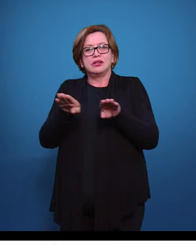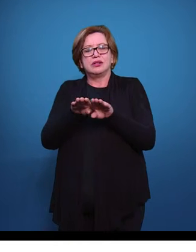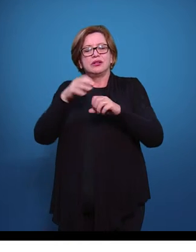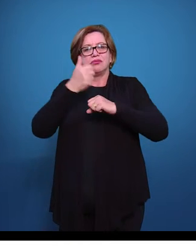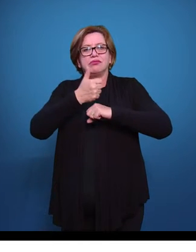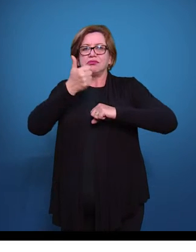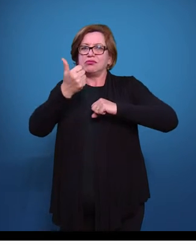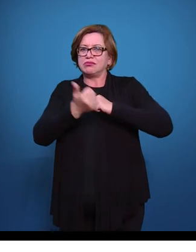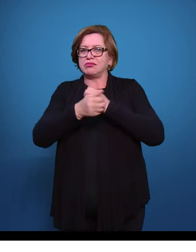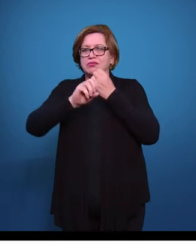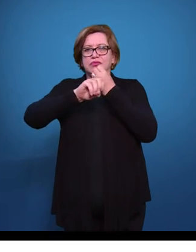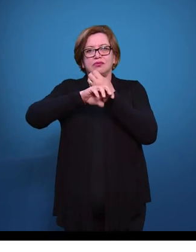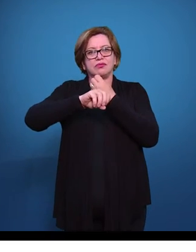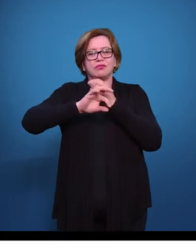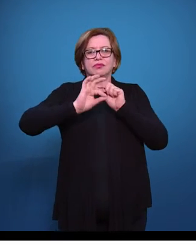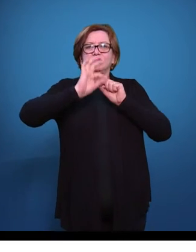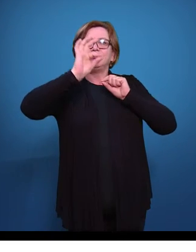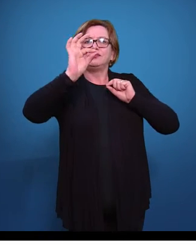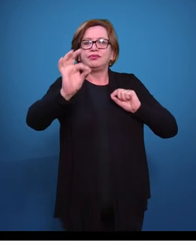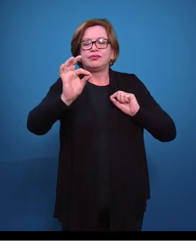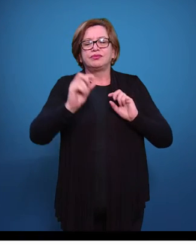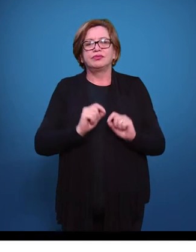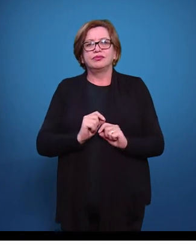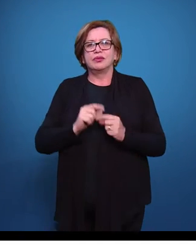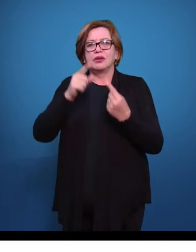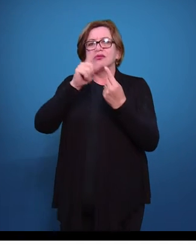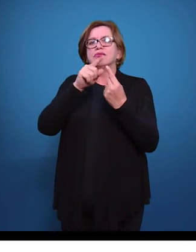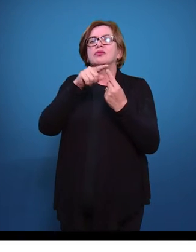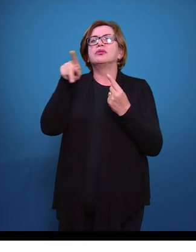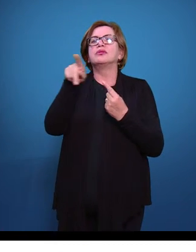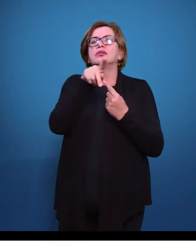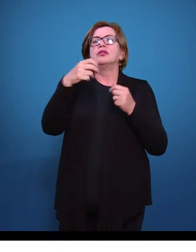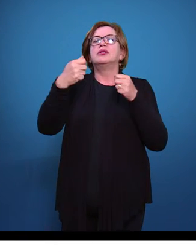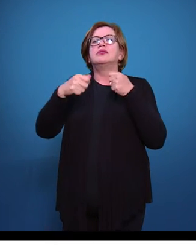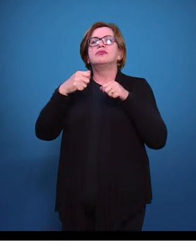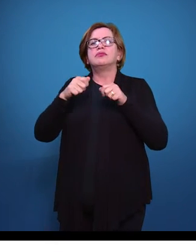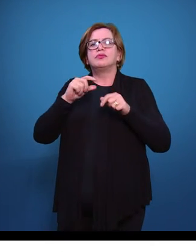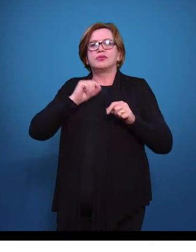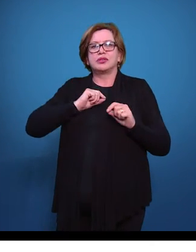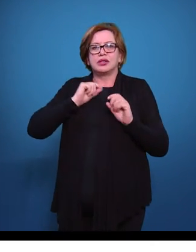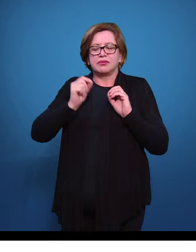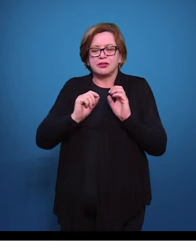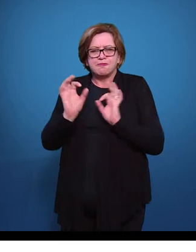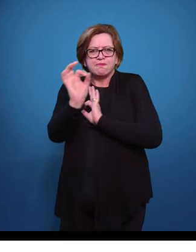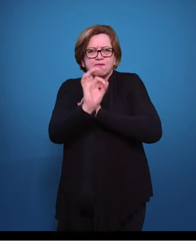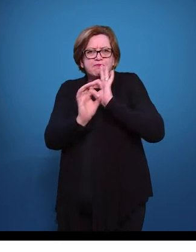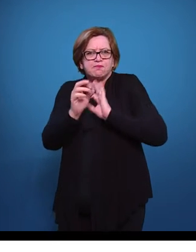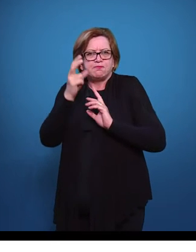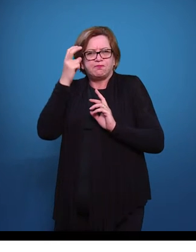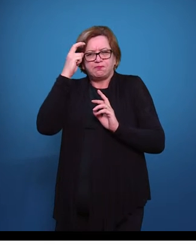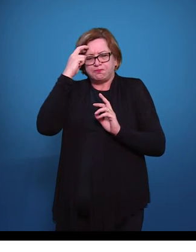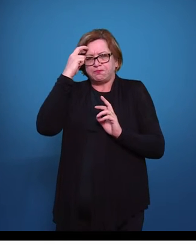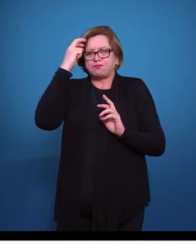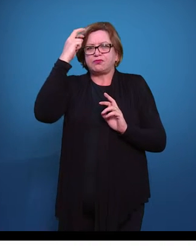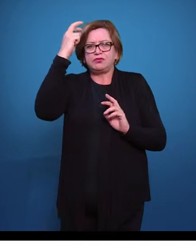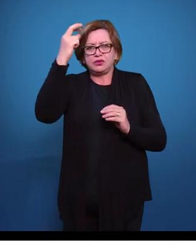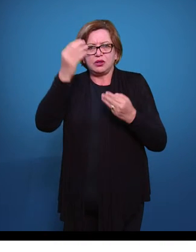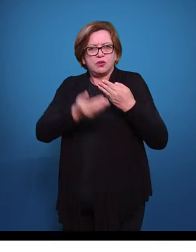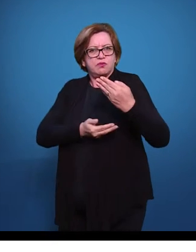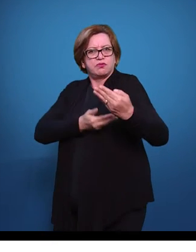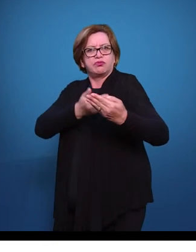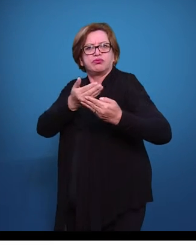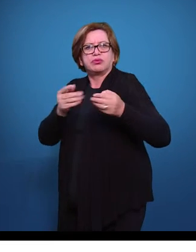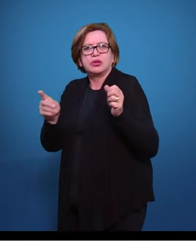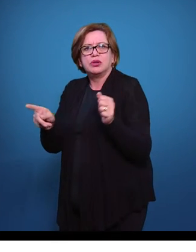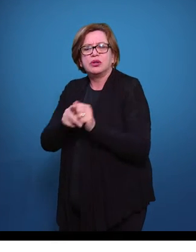se exige competências cognitivas que se referem ao que ao agrupamento de todas as relações possíveis com